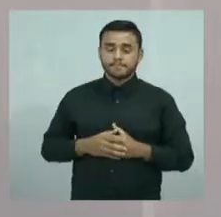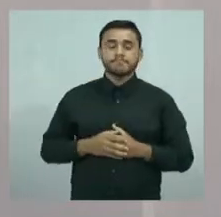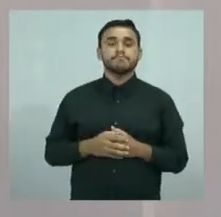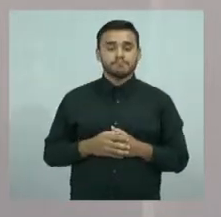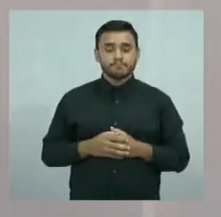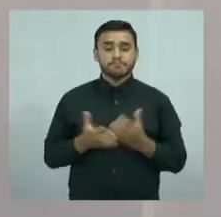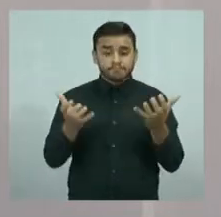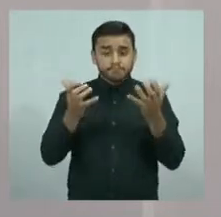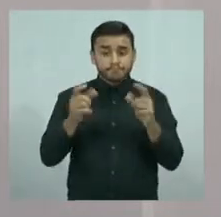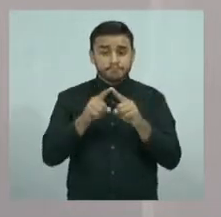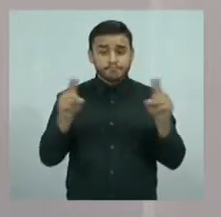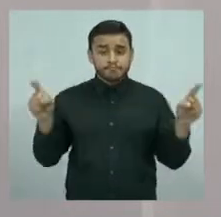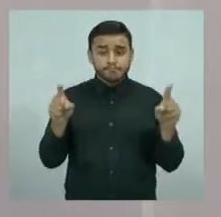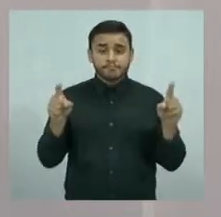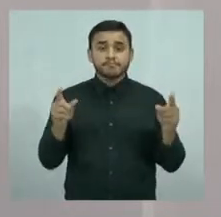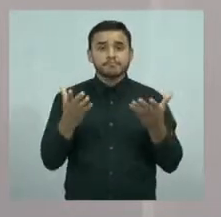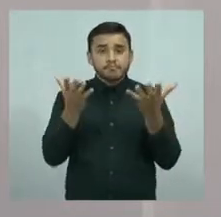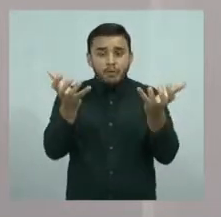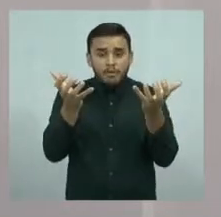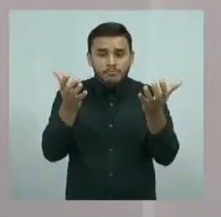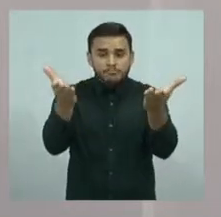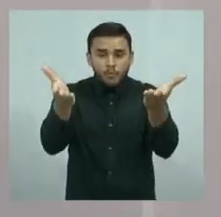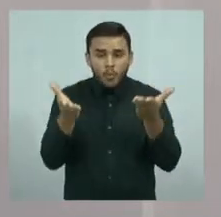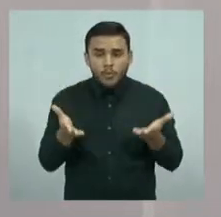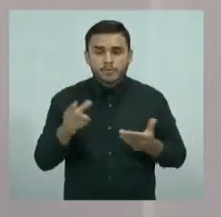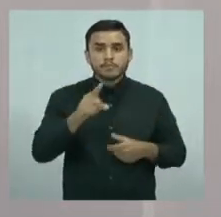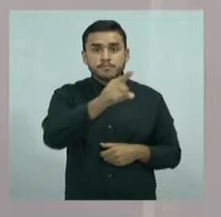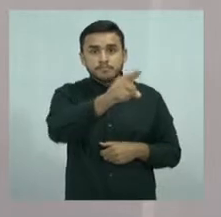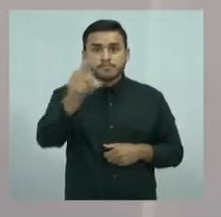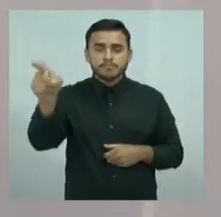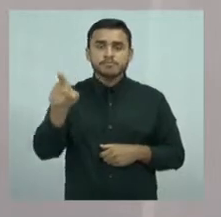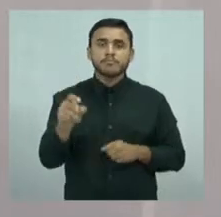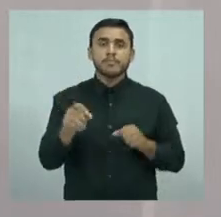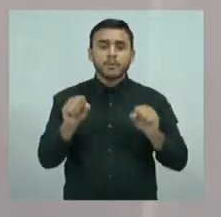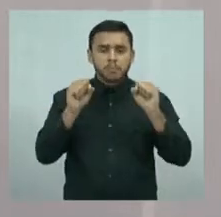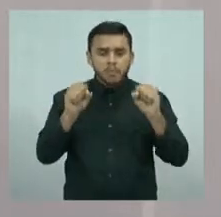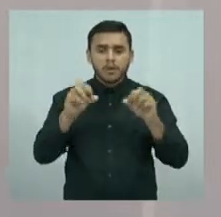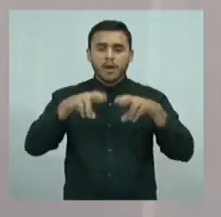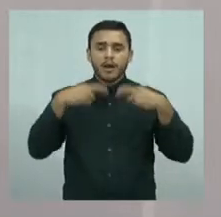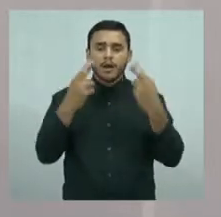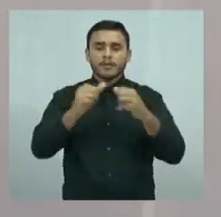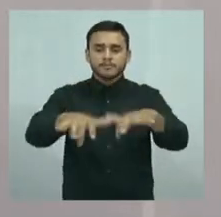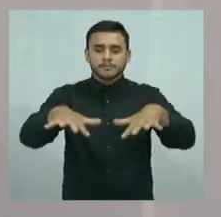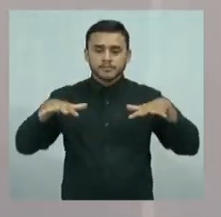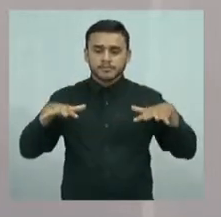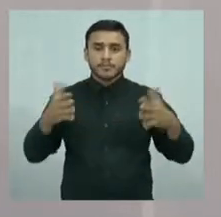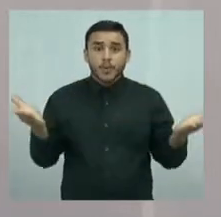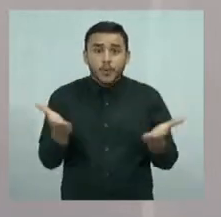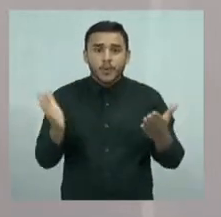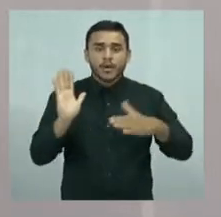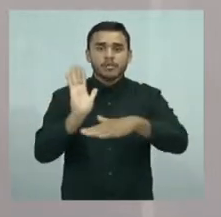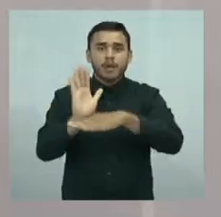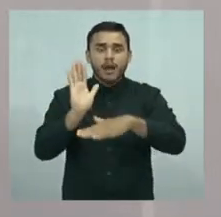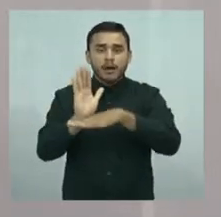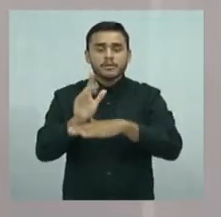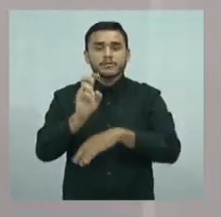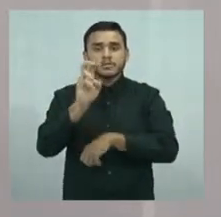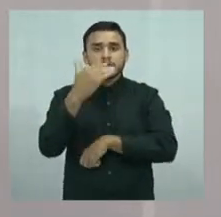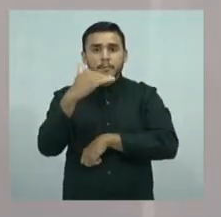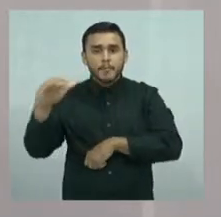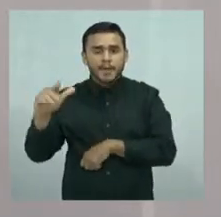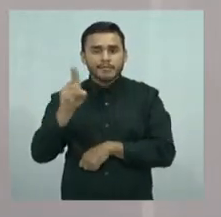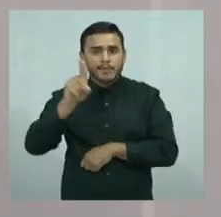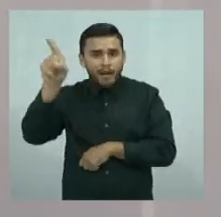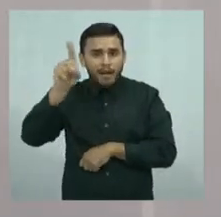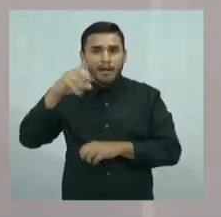quero encerrar fazendo o convite para a nossa audiência pública e fazendo o convite para você, cidadão, acompanhar os